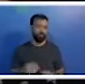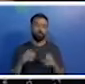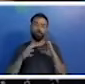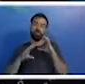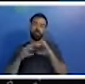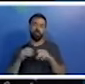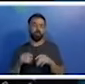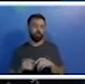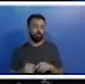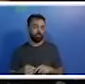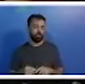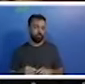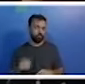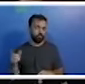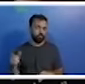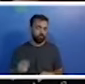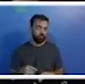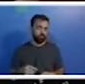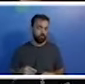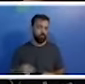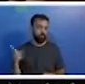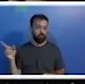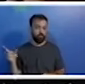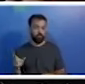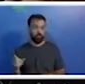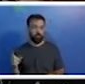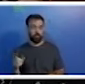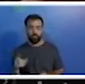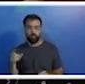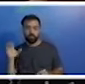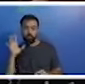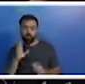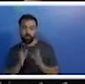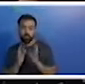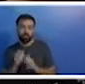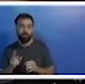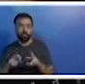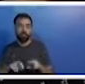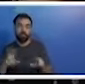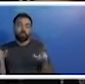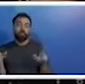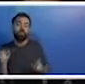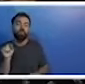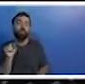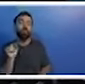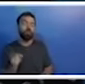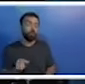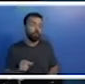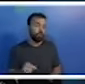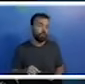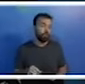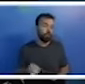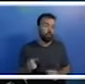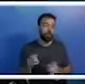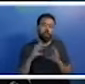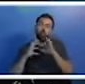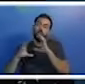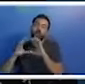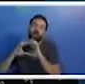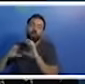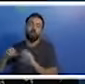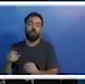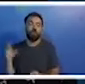conversar mas percebam aqui que nós temos alguns gestos diferentes O que são esses gestos parece que essas pessoas estão